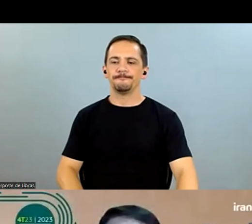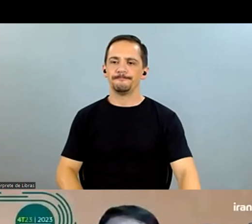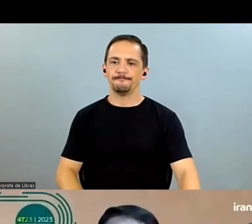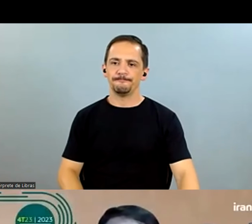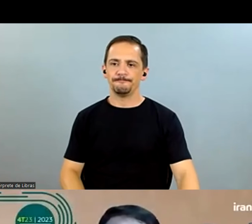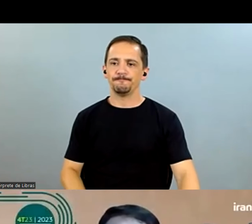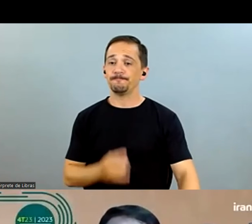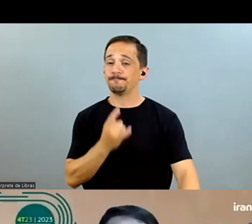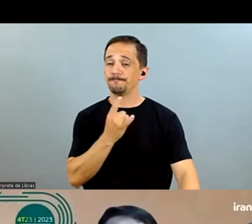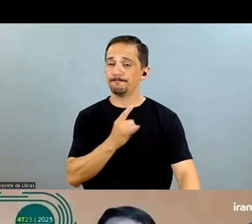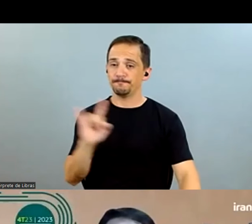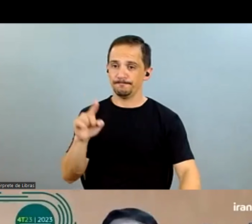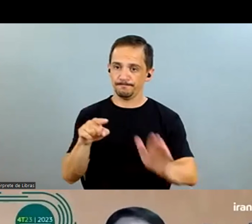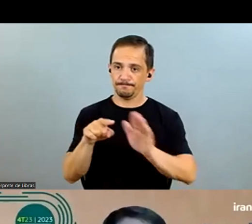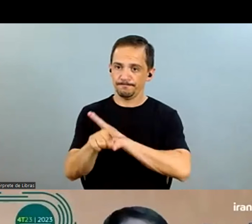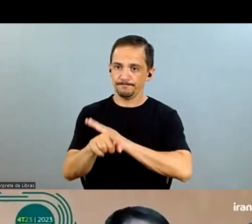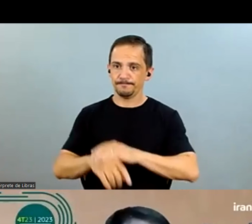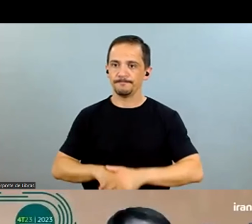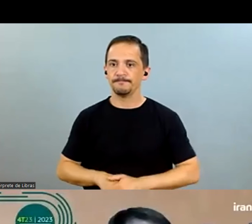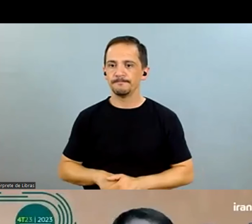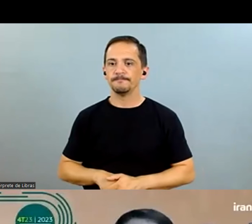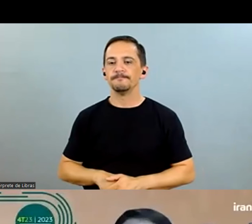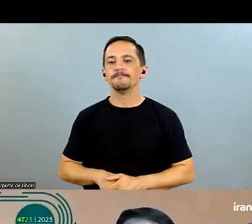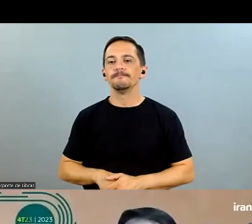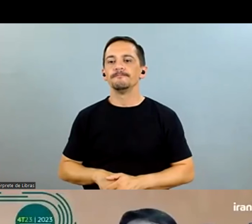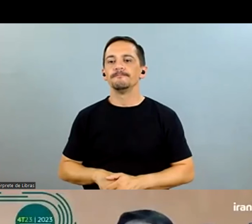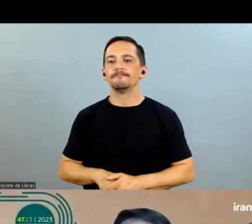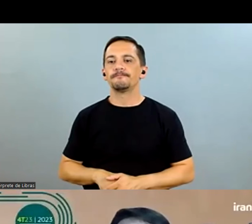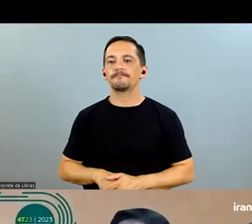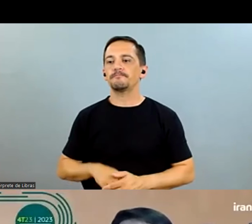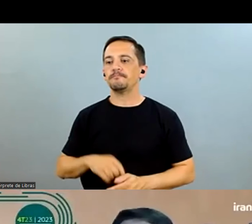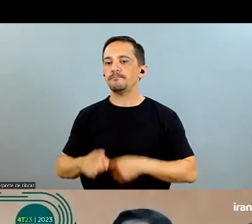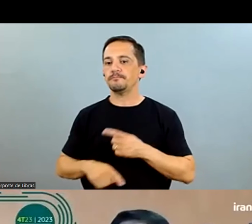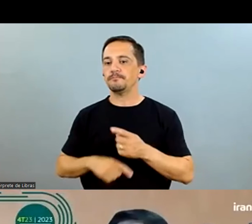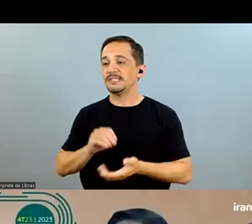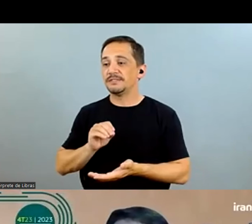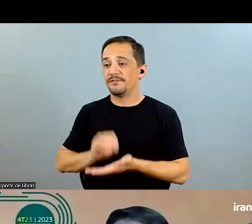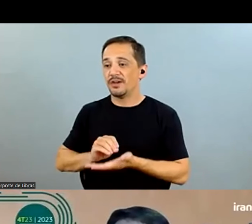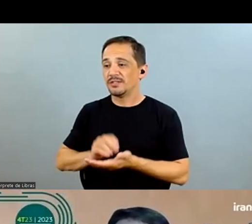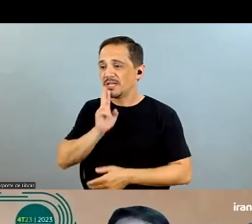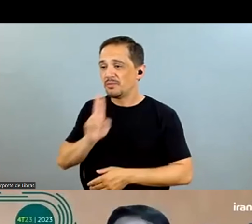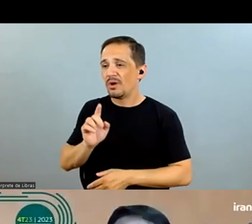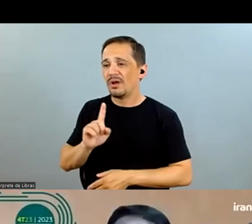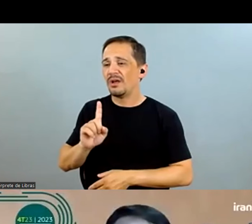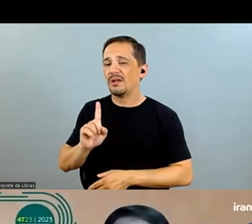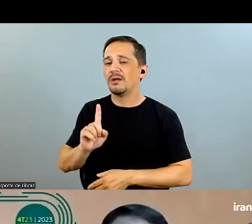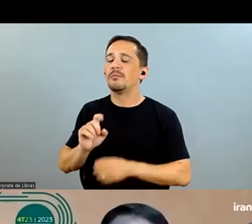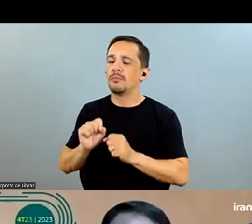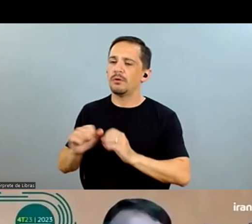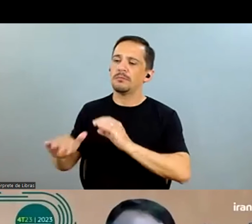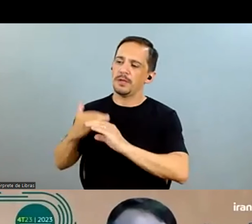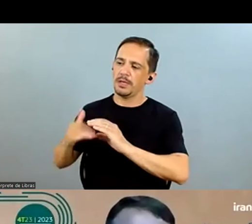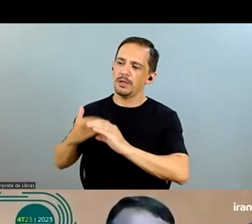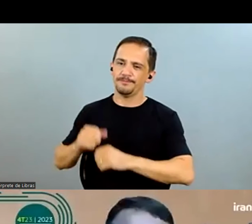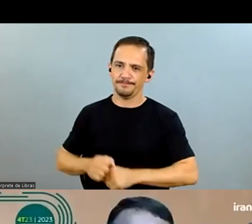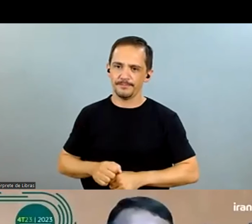aqui depois quem não foi respondido que se puder passar por e-mail para nós a gente responde só para não se estender muito no horário tá eh o Luiz